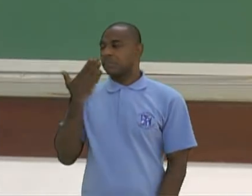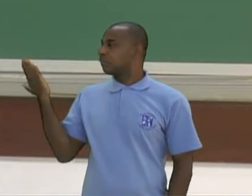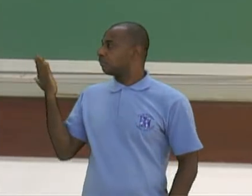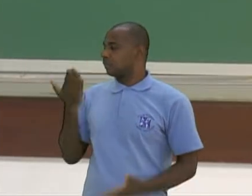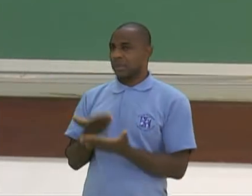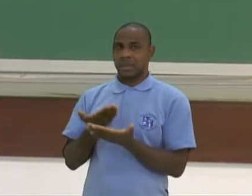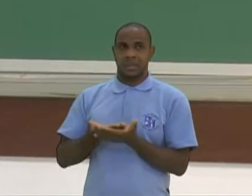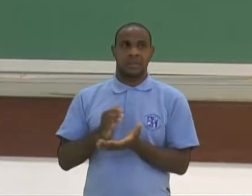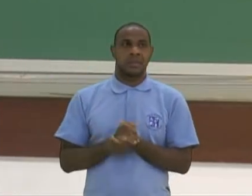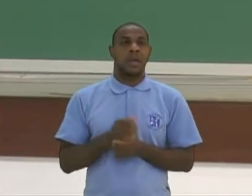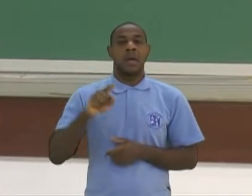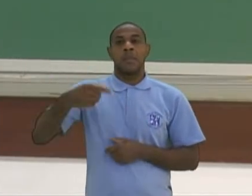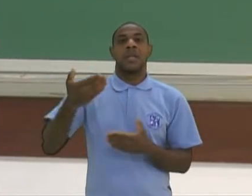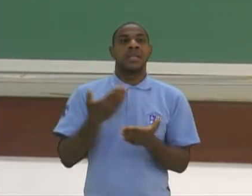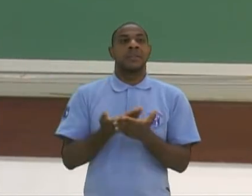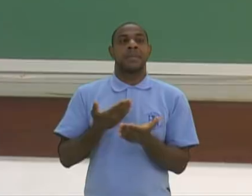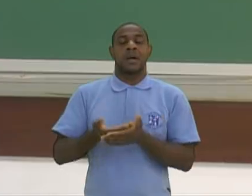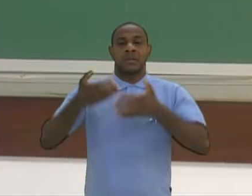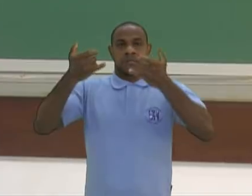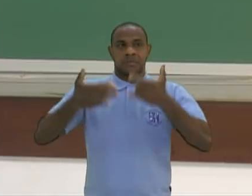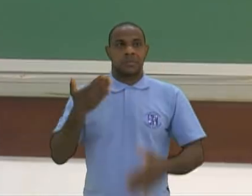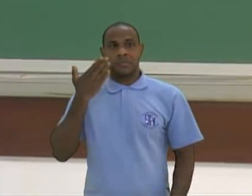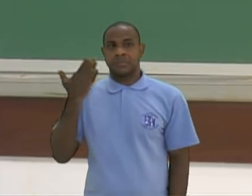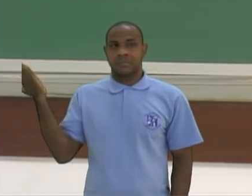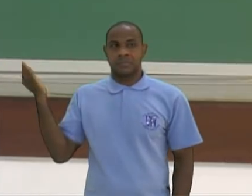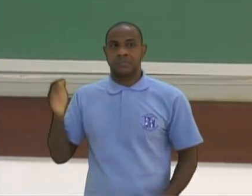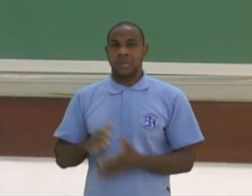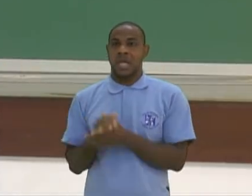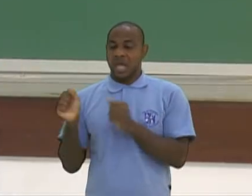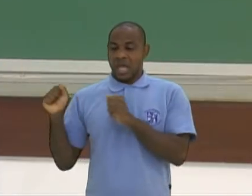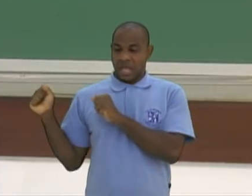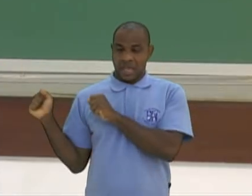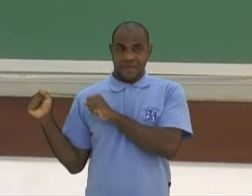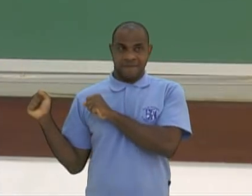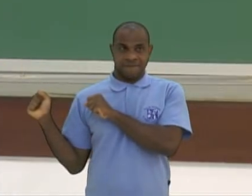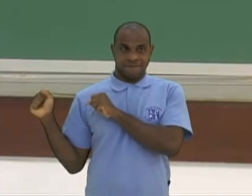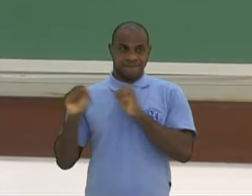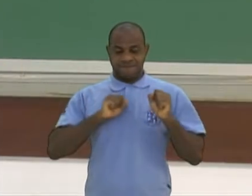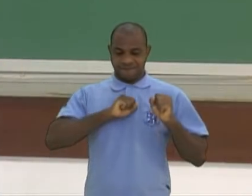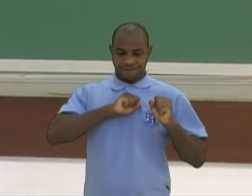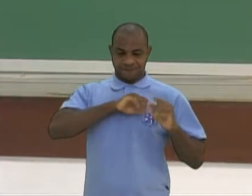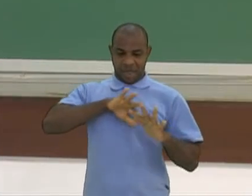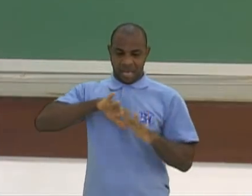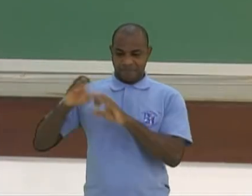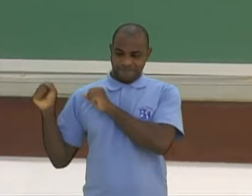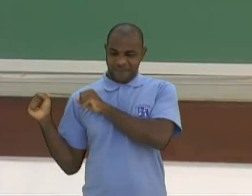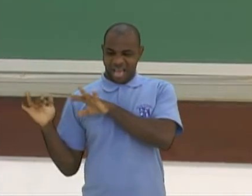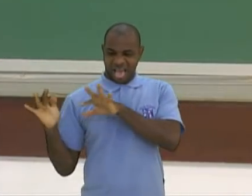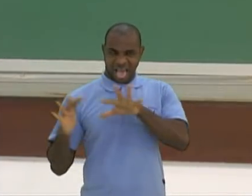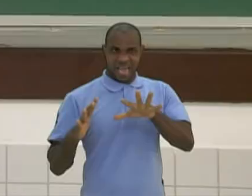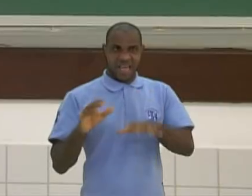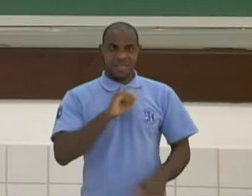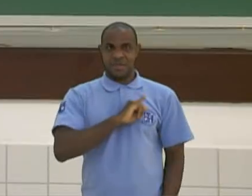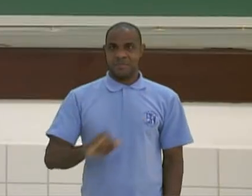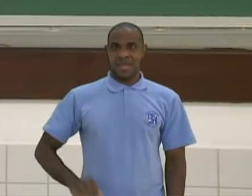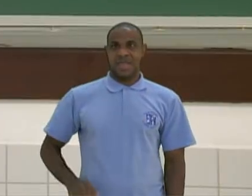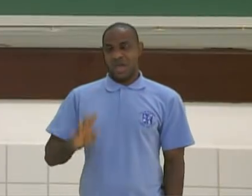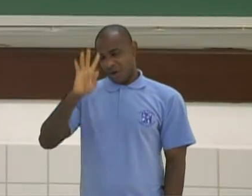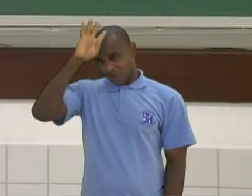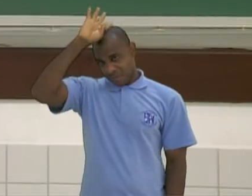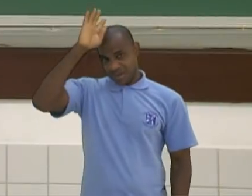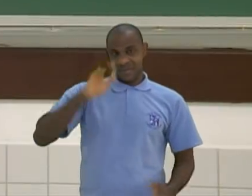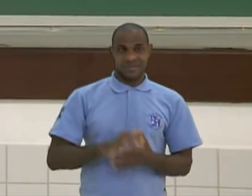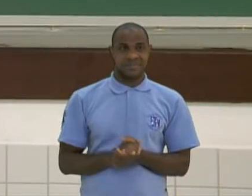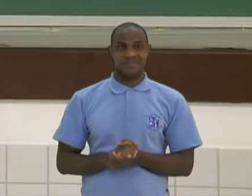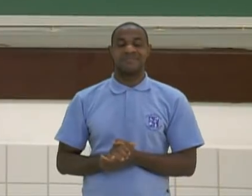contato, adaptação, exclusão, migrações, invasão do Império Romano. Agora nós vamos pegar, é a queda, meus amigos. A queda